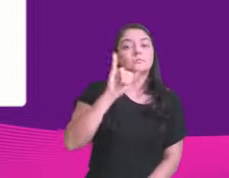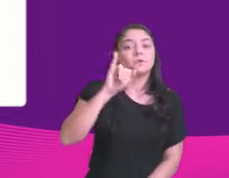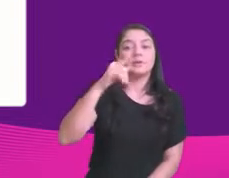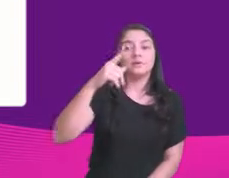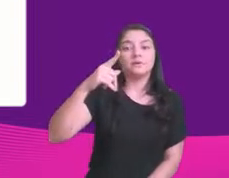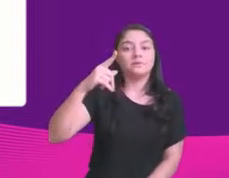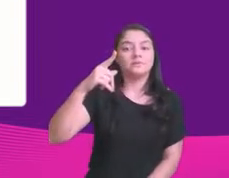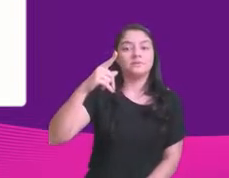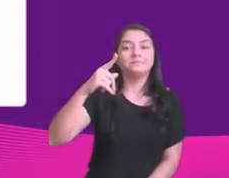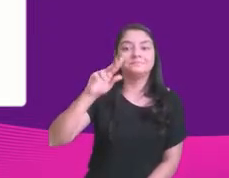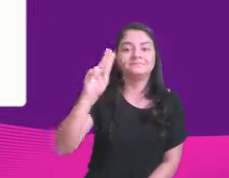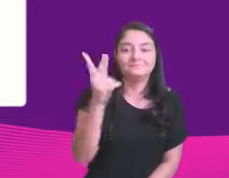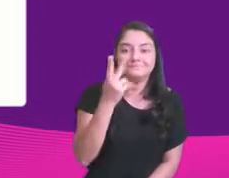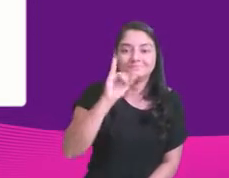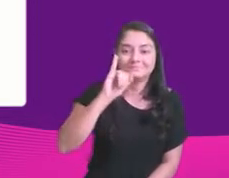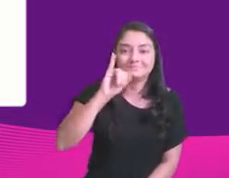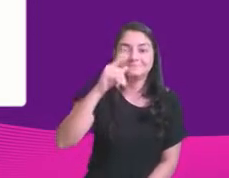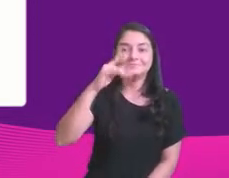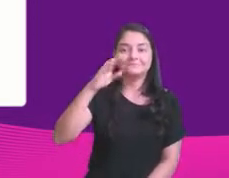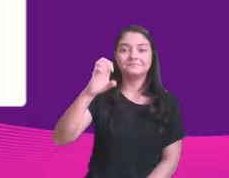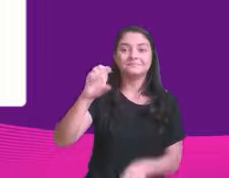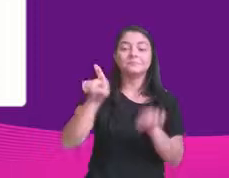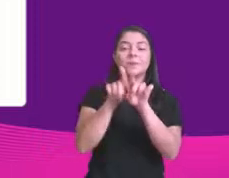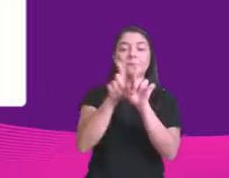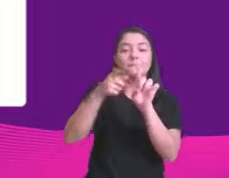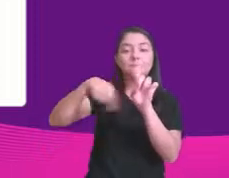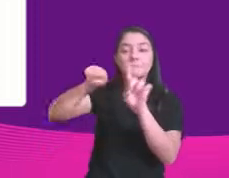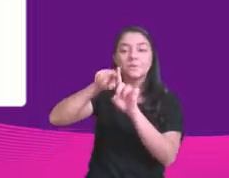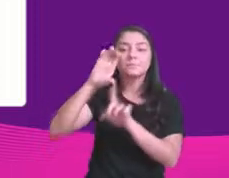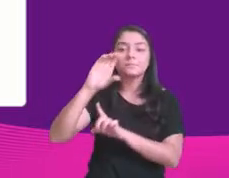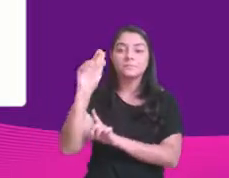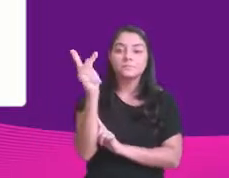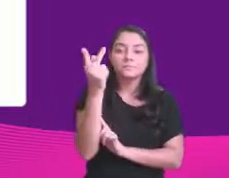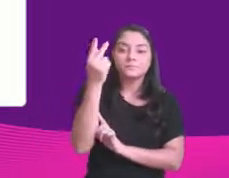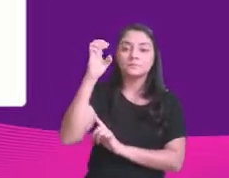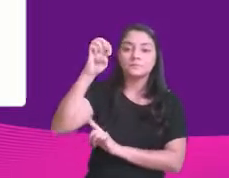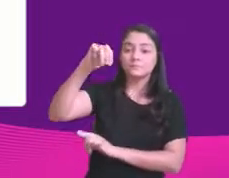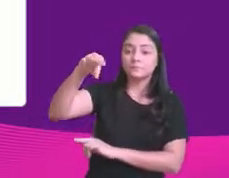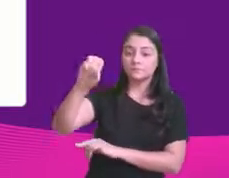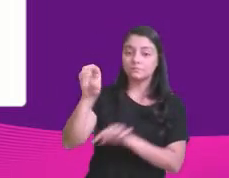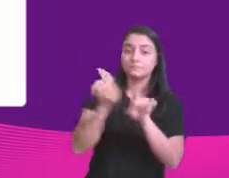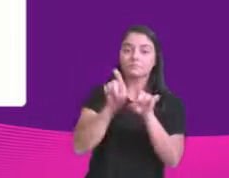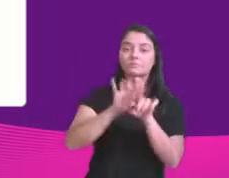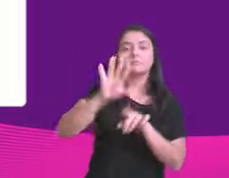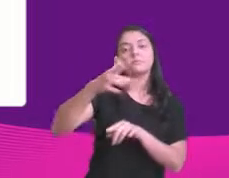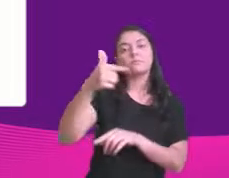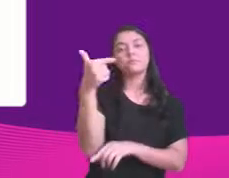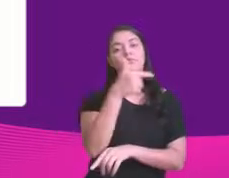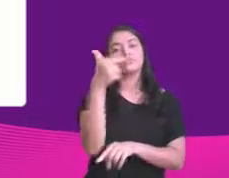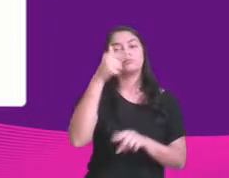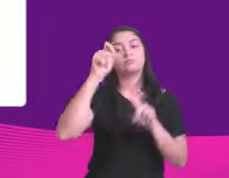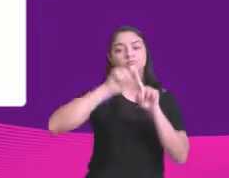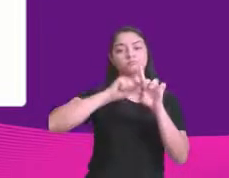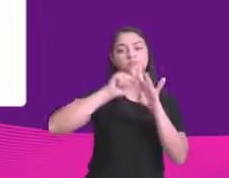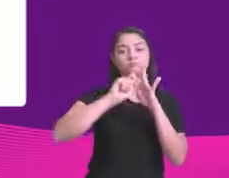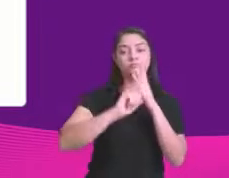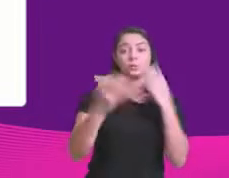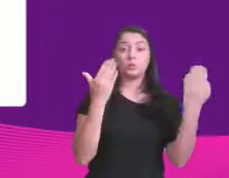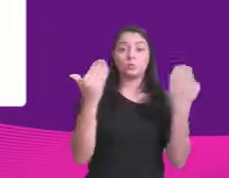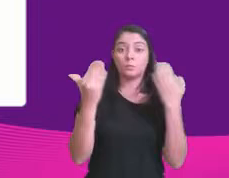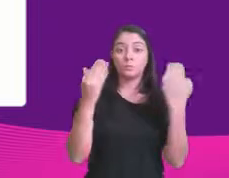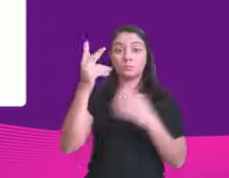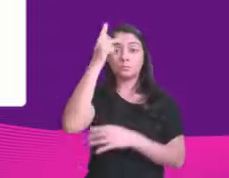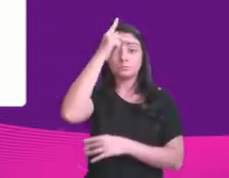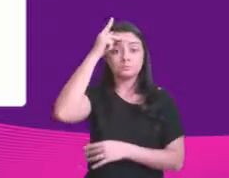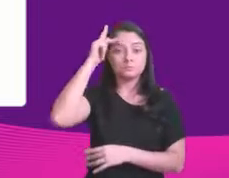e quimioterapia tiveram uma sobrevida de 22 meses, comparados, então, com quem fez só quimioterapia com 13 meses,